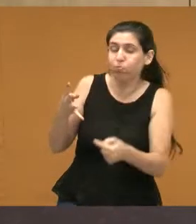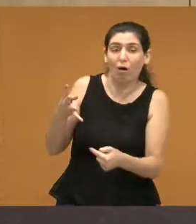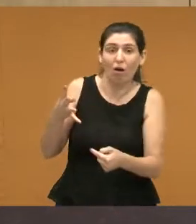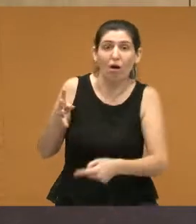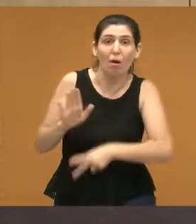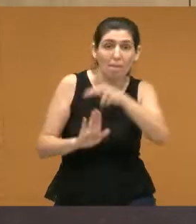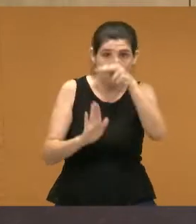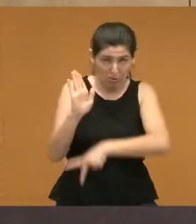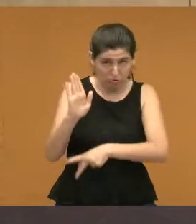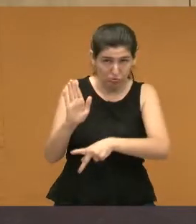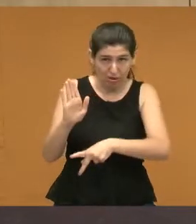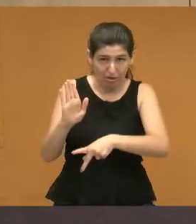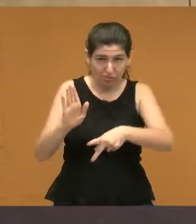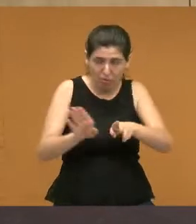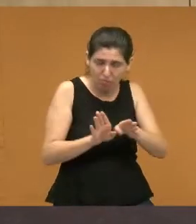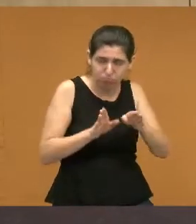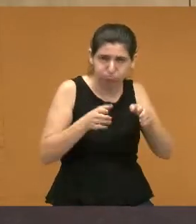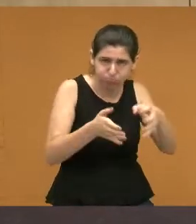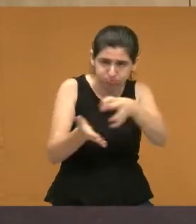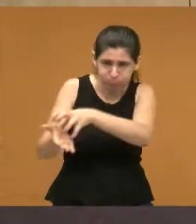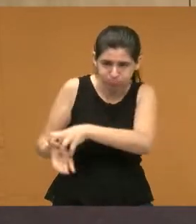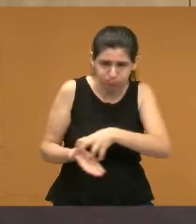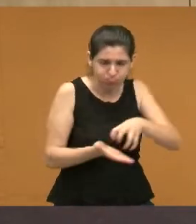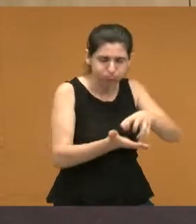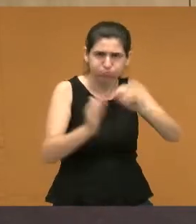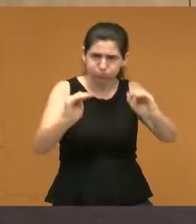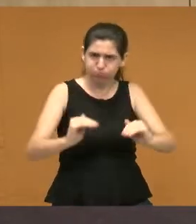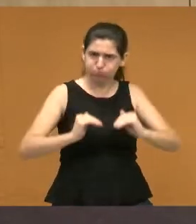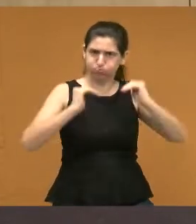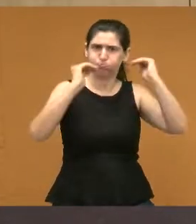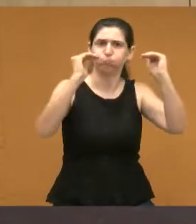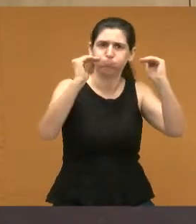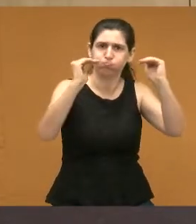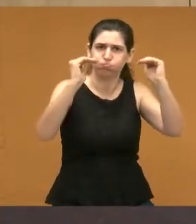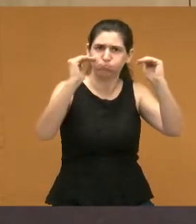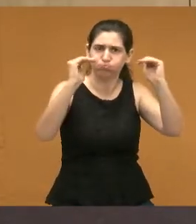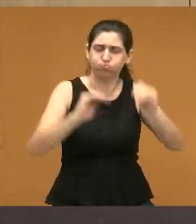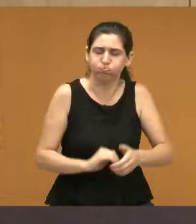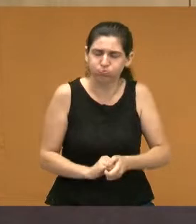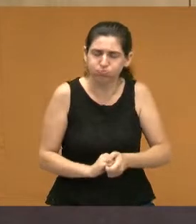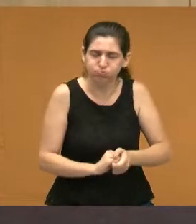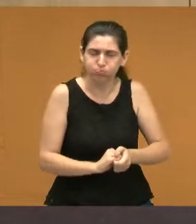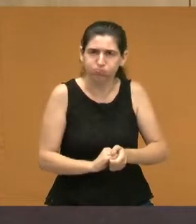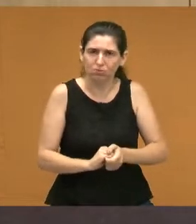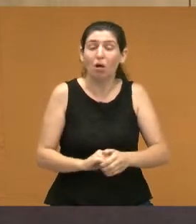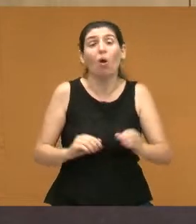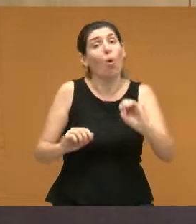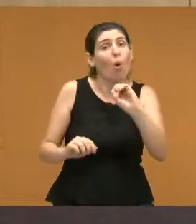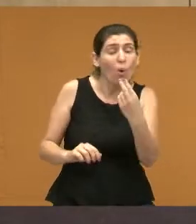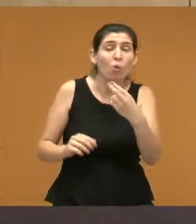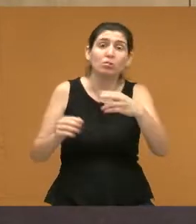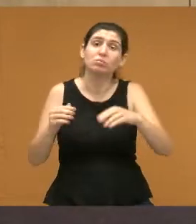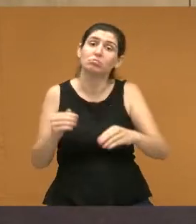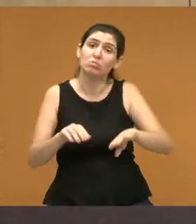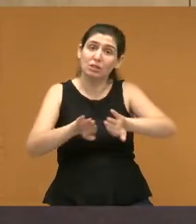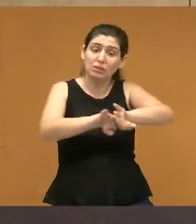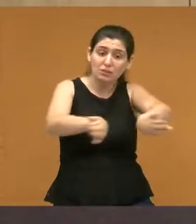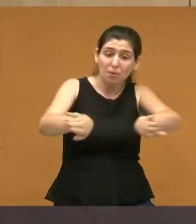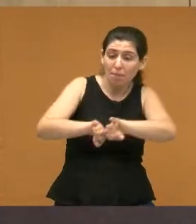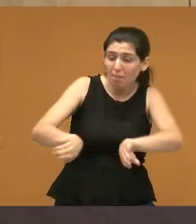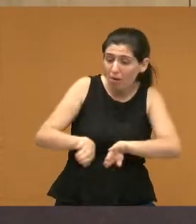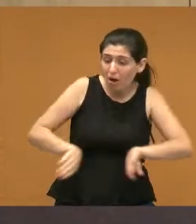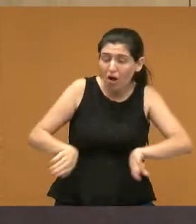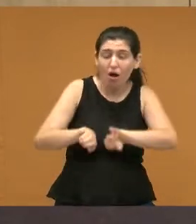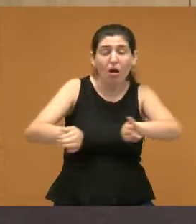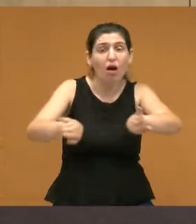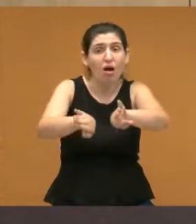das autarquias e depois votar separadamente. Eu gostaria de saber se a plenária ainda continua